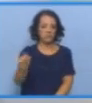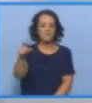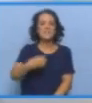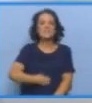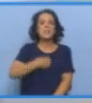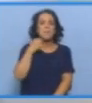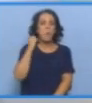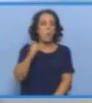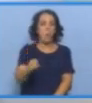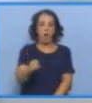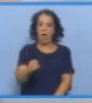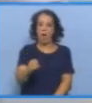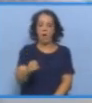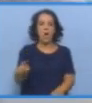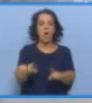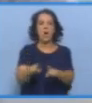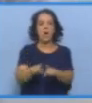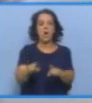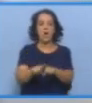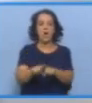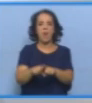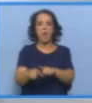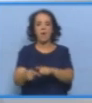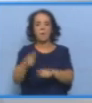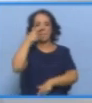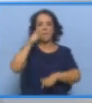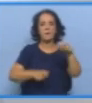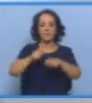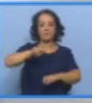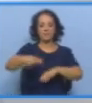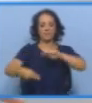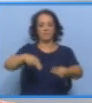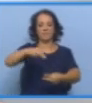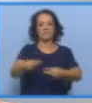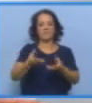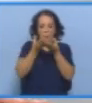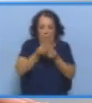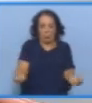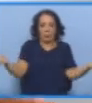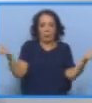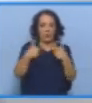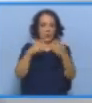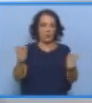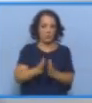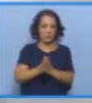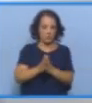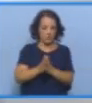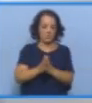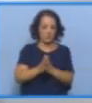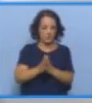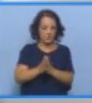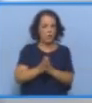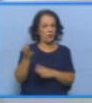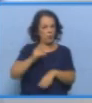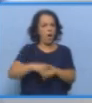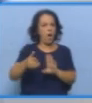é como um compressor que passa por cima das pessoas, independentemente dos seus sentimentos, esmaga tudo e esmaga todos. Houve assim momentos muito